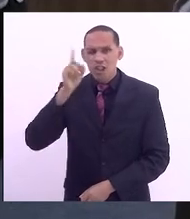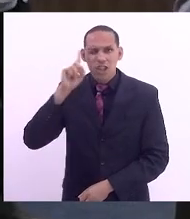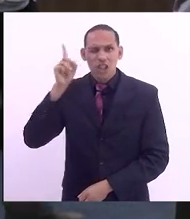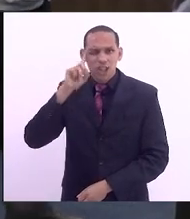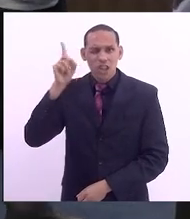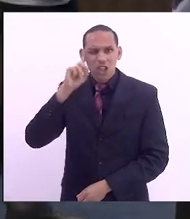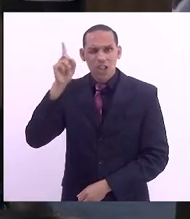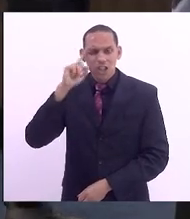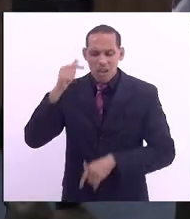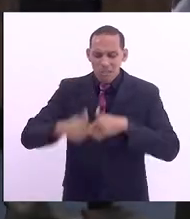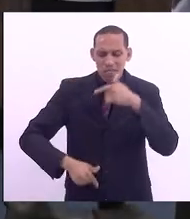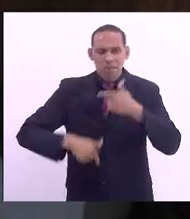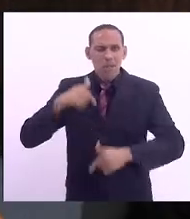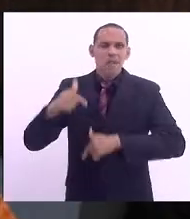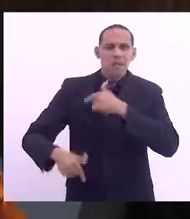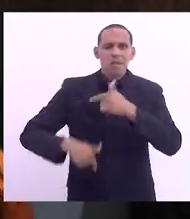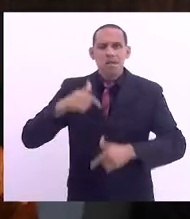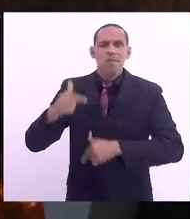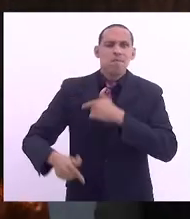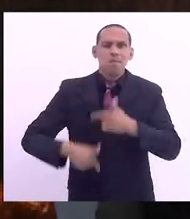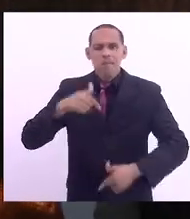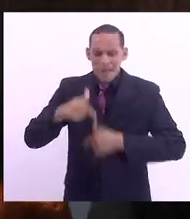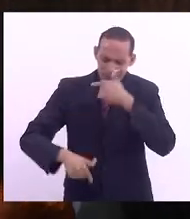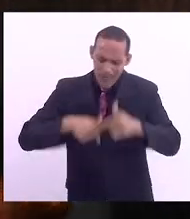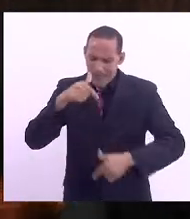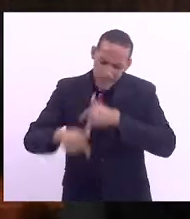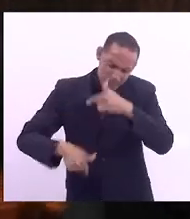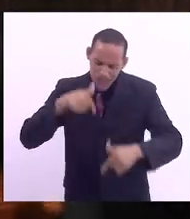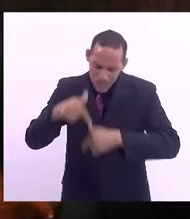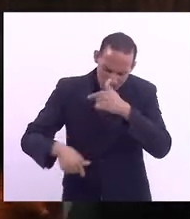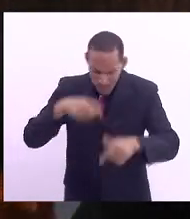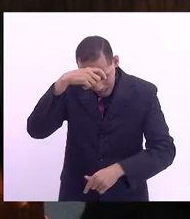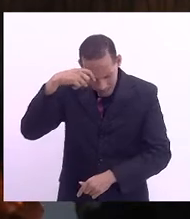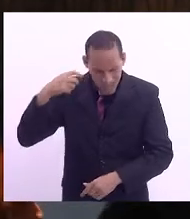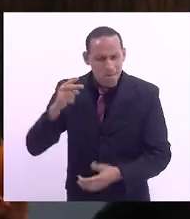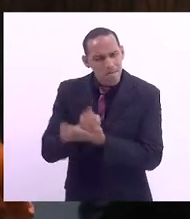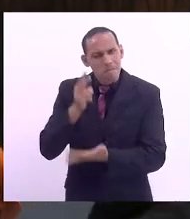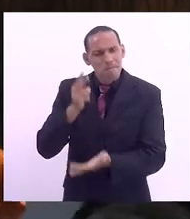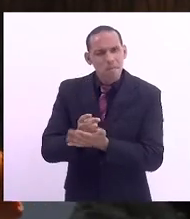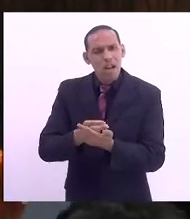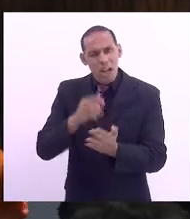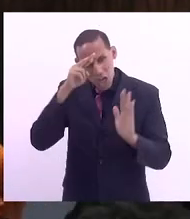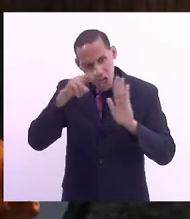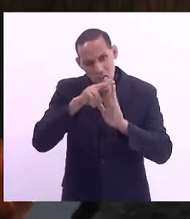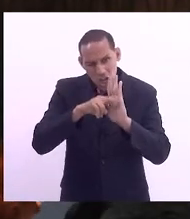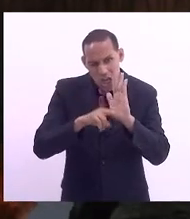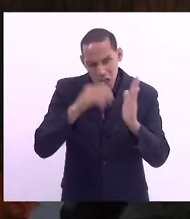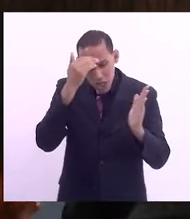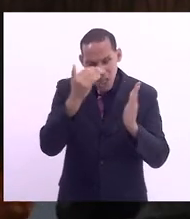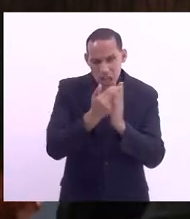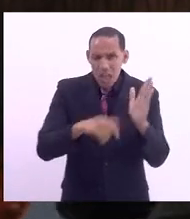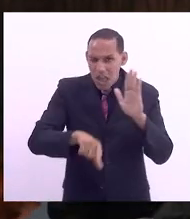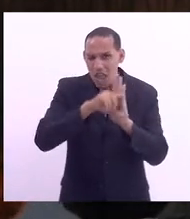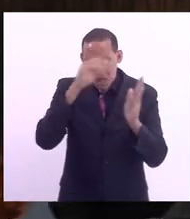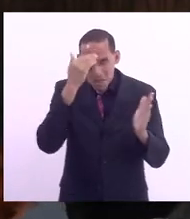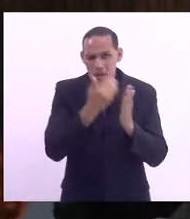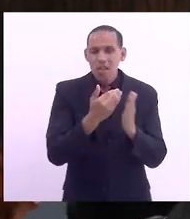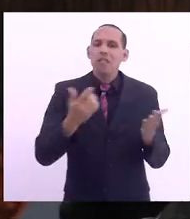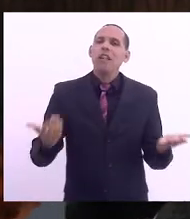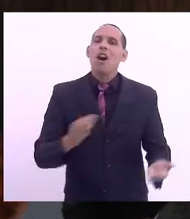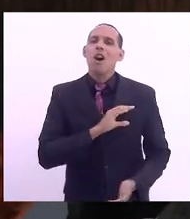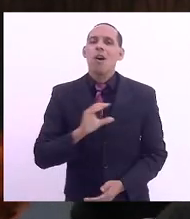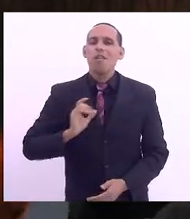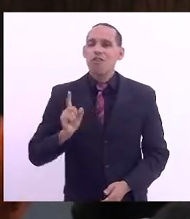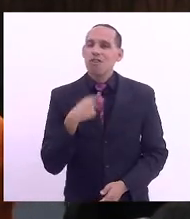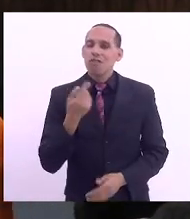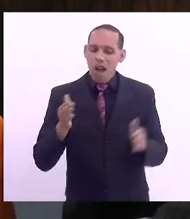ter que trabalhar duro para os seus, ainda ter que seguir em frente, seguindo regras, seguindo lei. Por isso que a nossa comissão, por isso que o